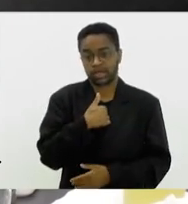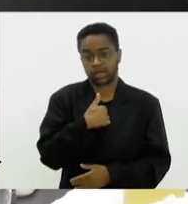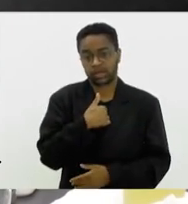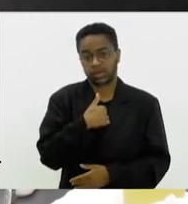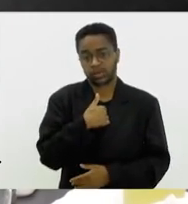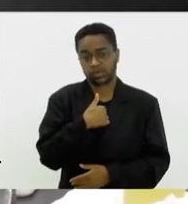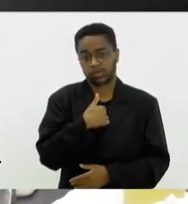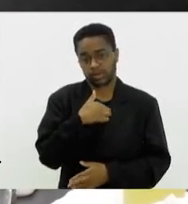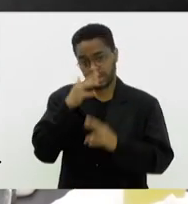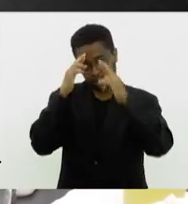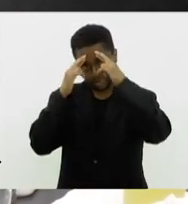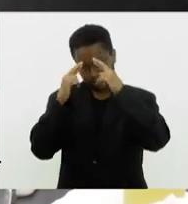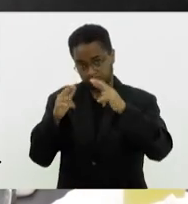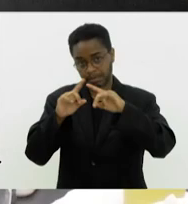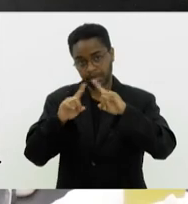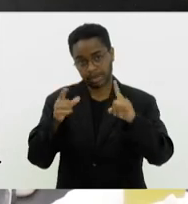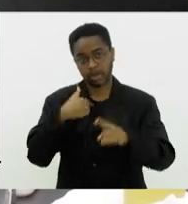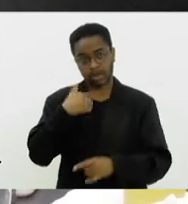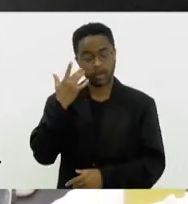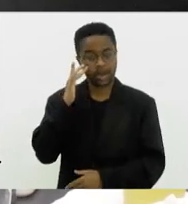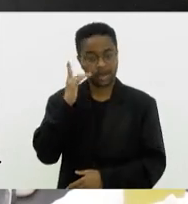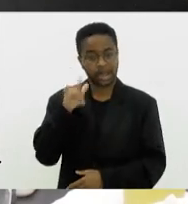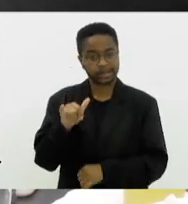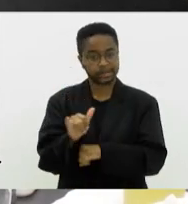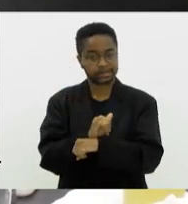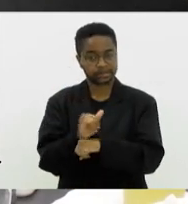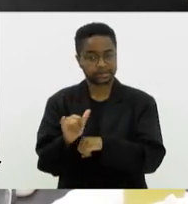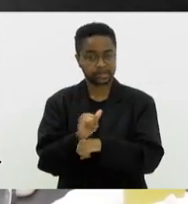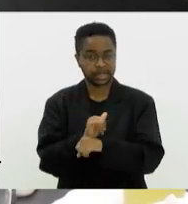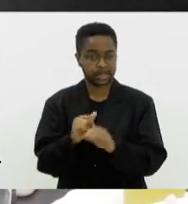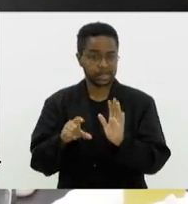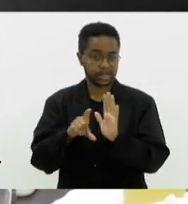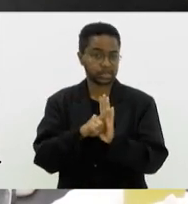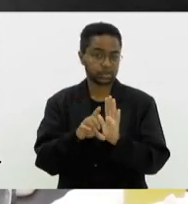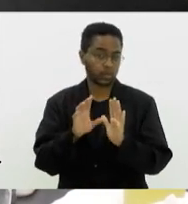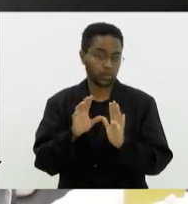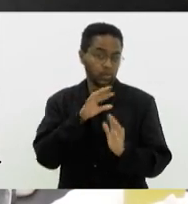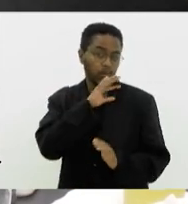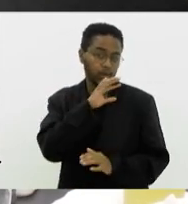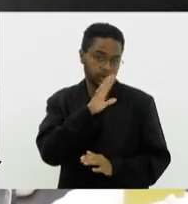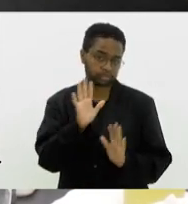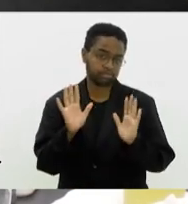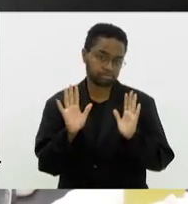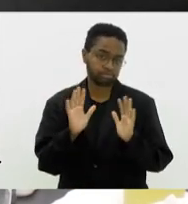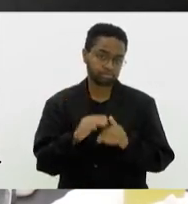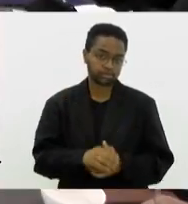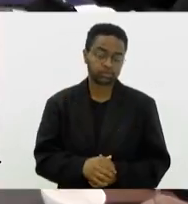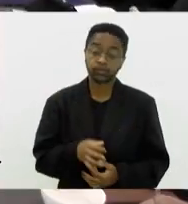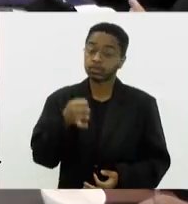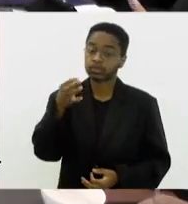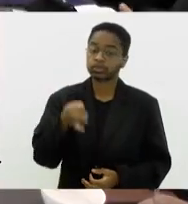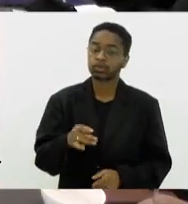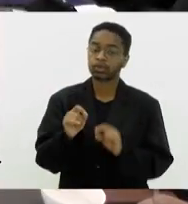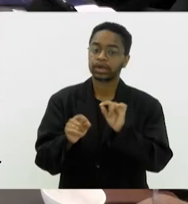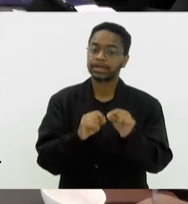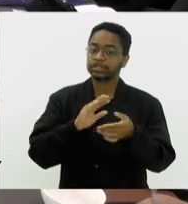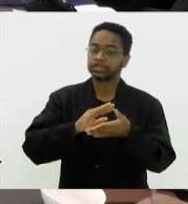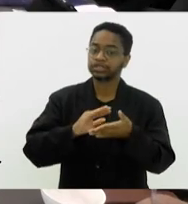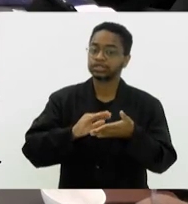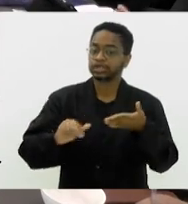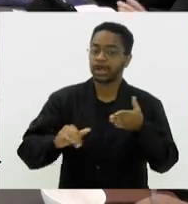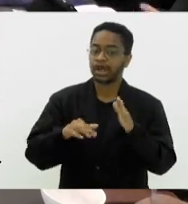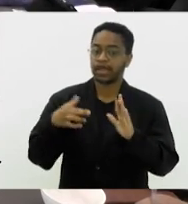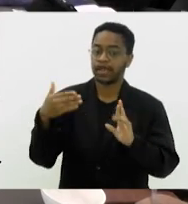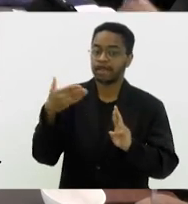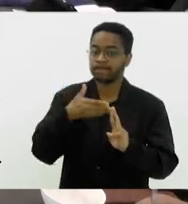o respeito, que é uma técnica legislativa ruim. O certo seria dizer, tirar a referência à lei